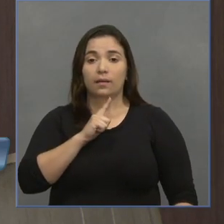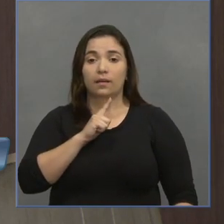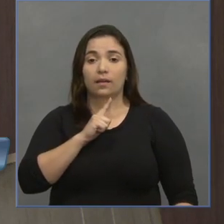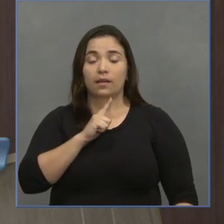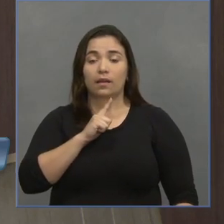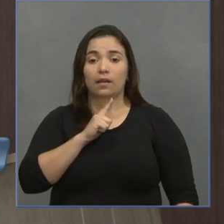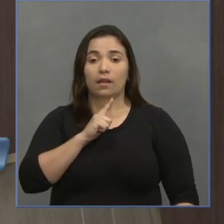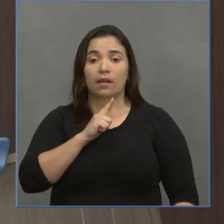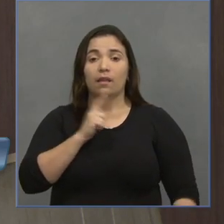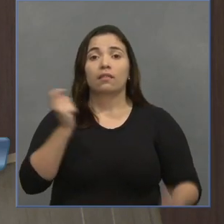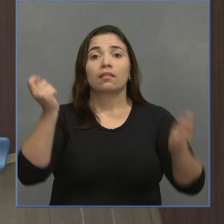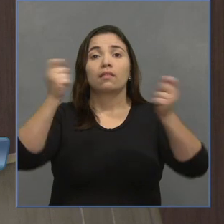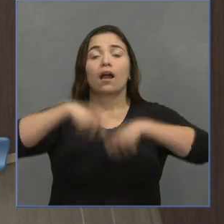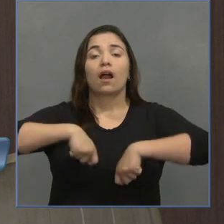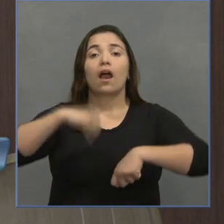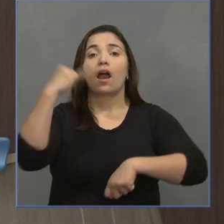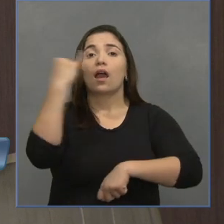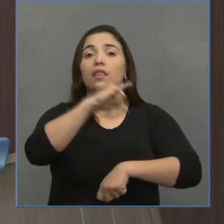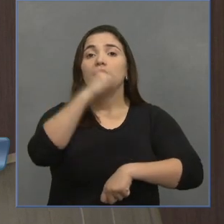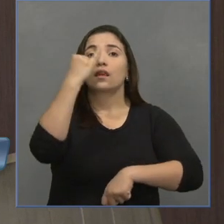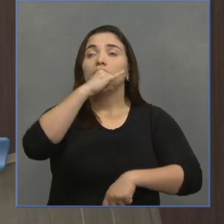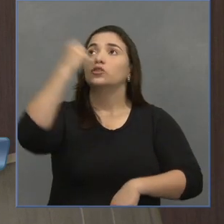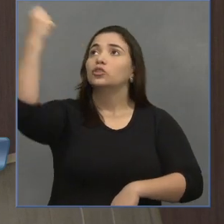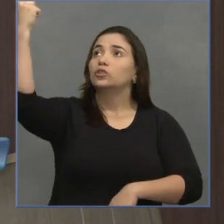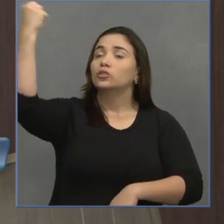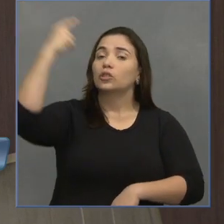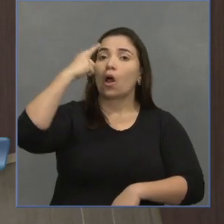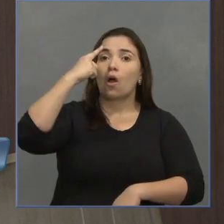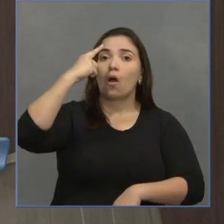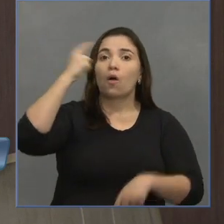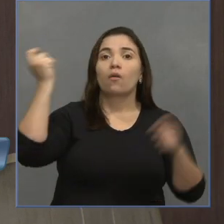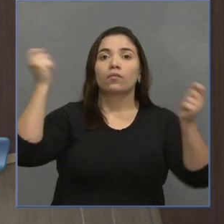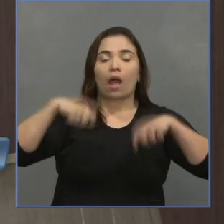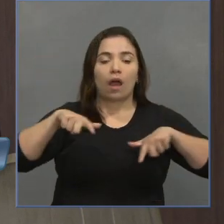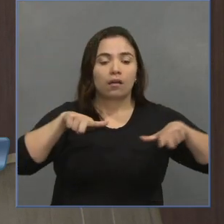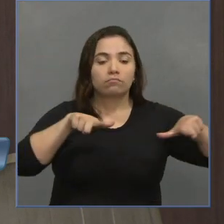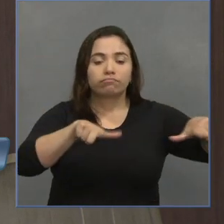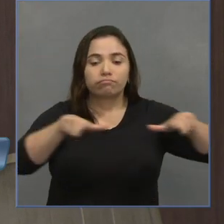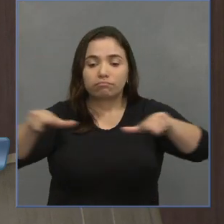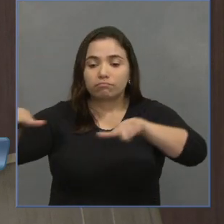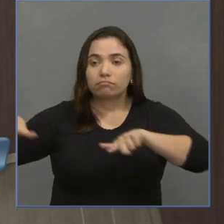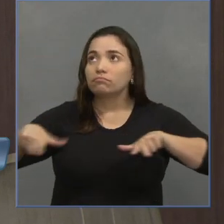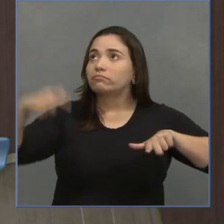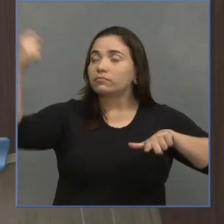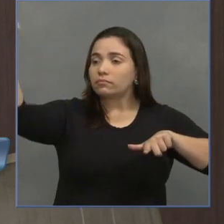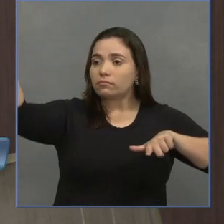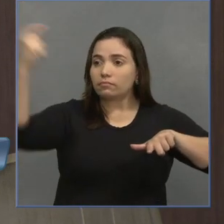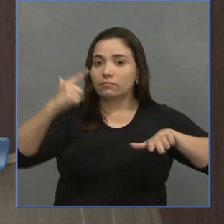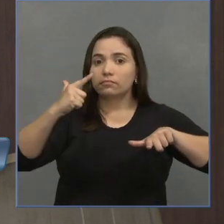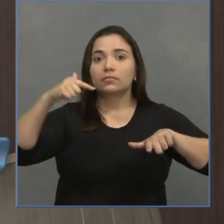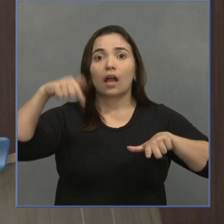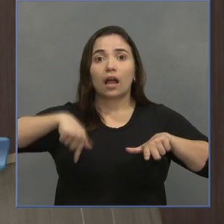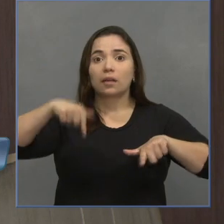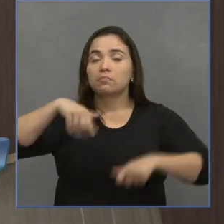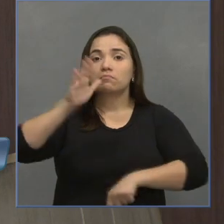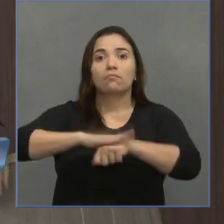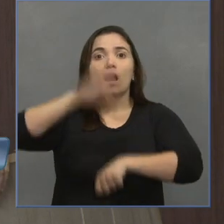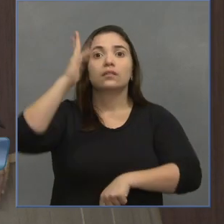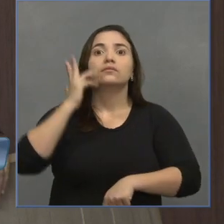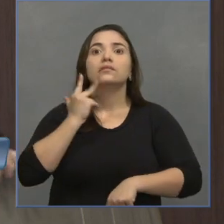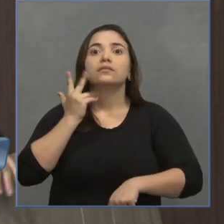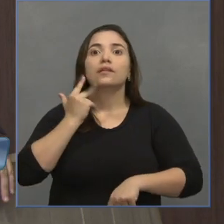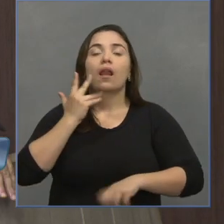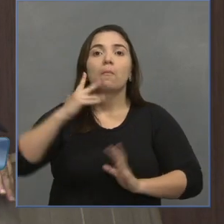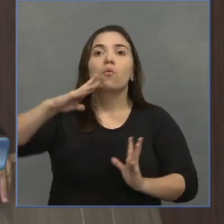de produção de energia solar do Brasil, um dos territórios com maior potencial de energia solar do mundo. Eu já